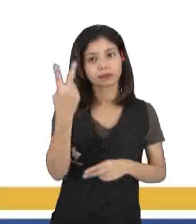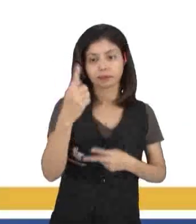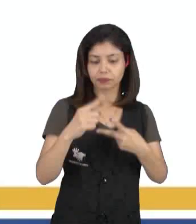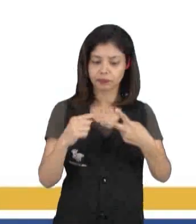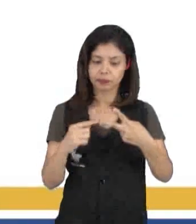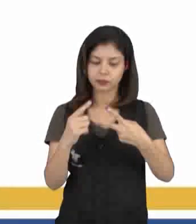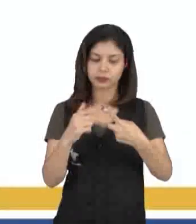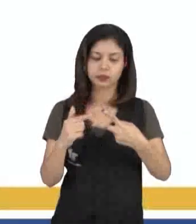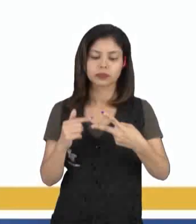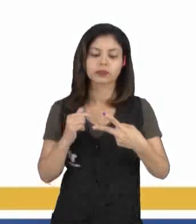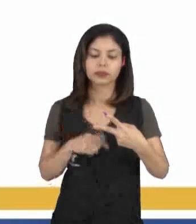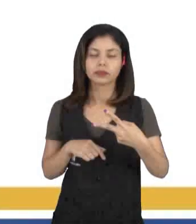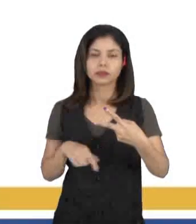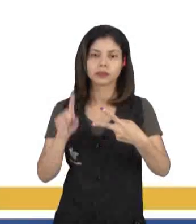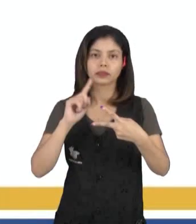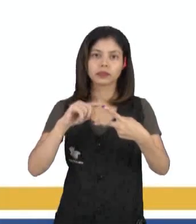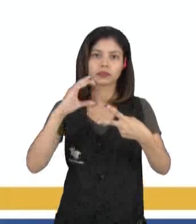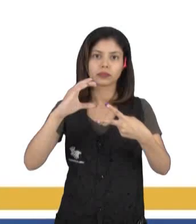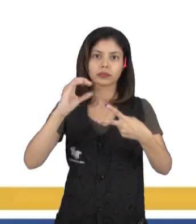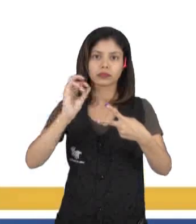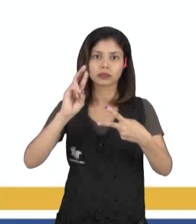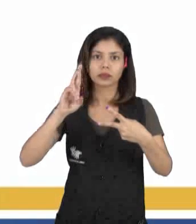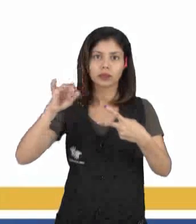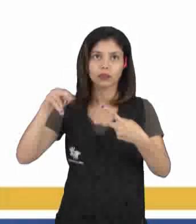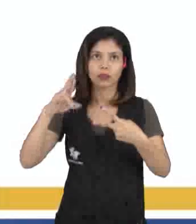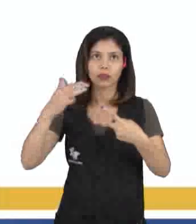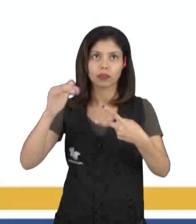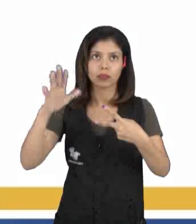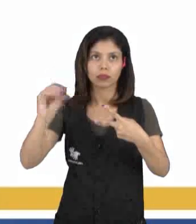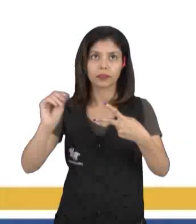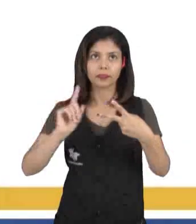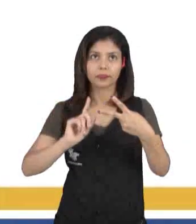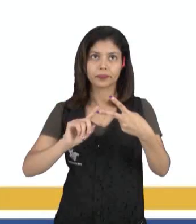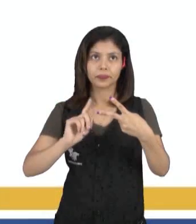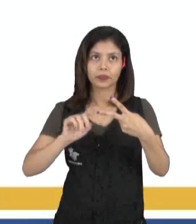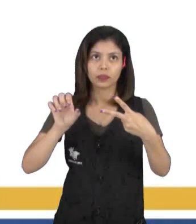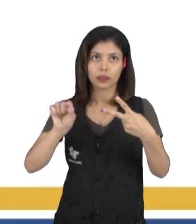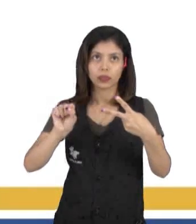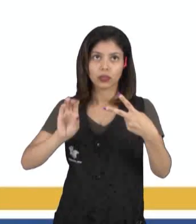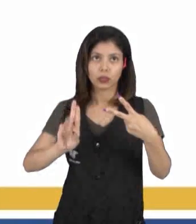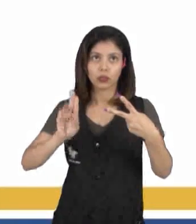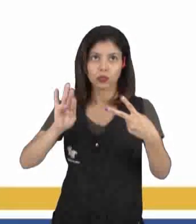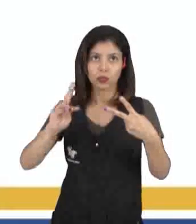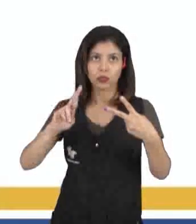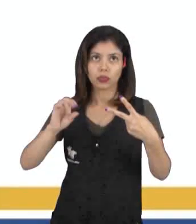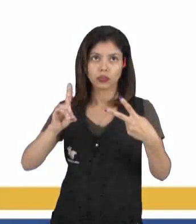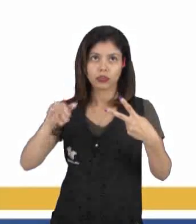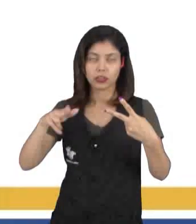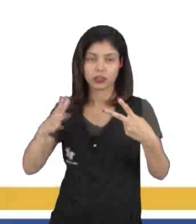duas formas, por coordenação ou por subordinação, tá?